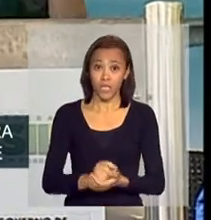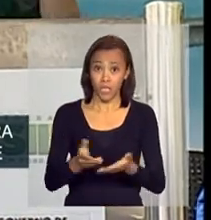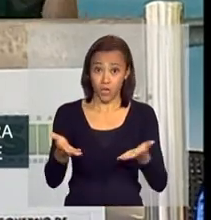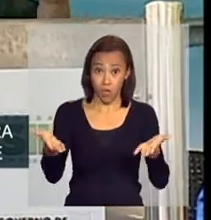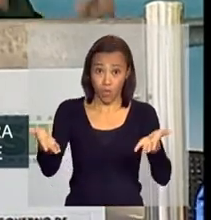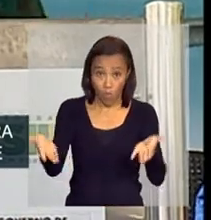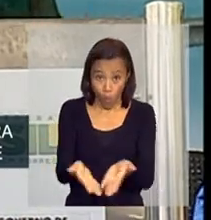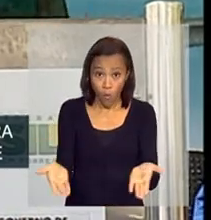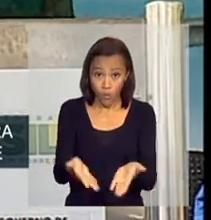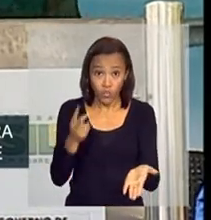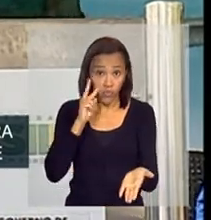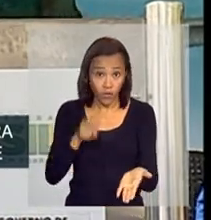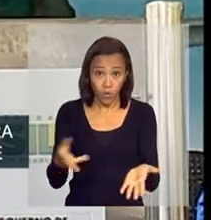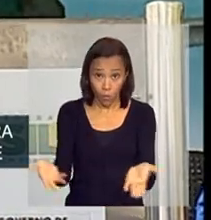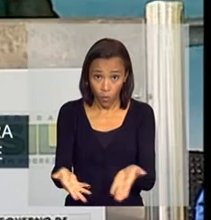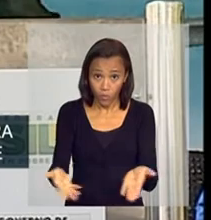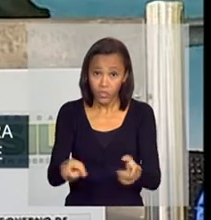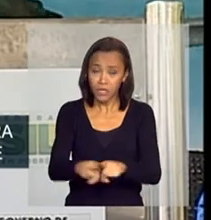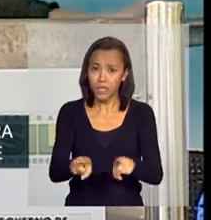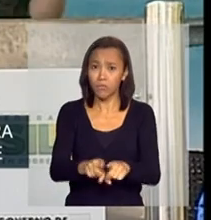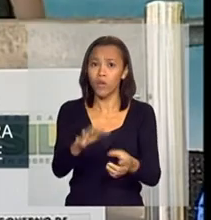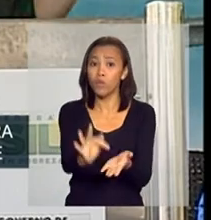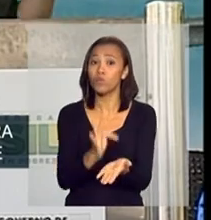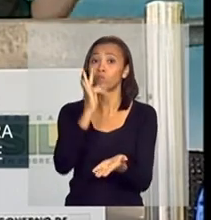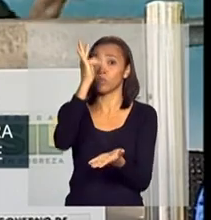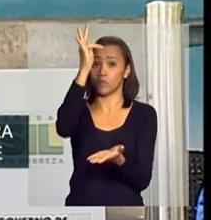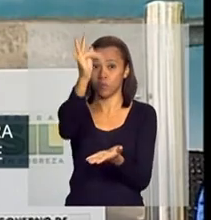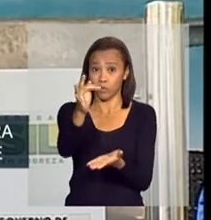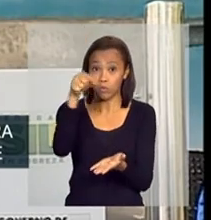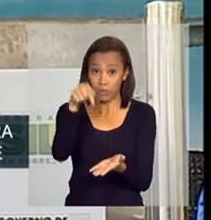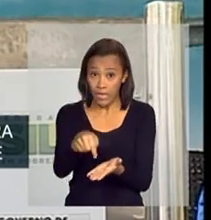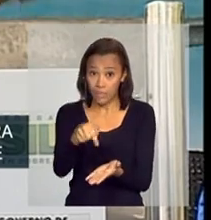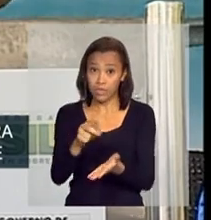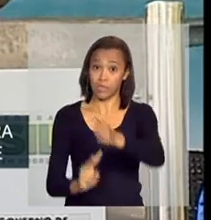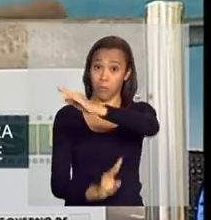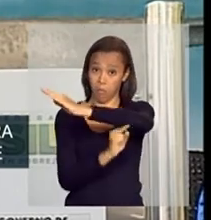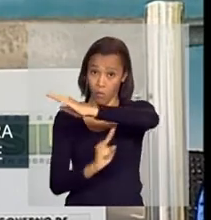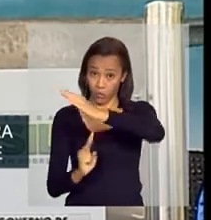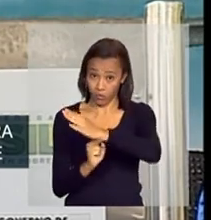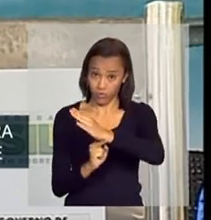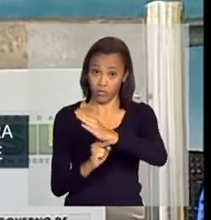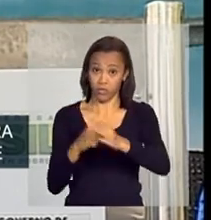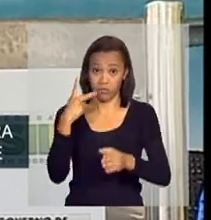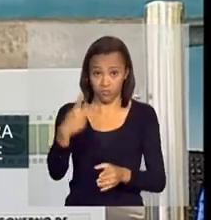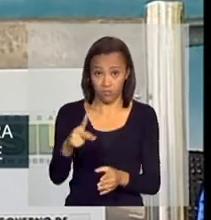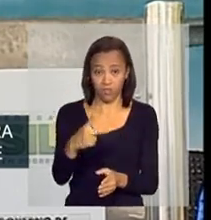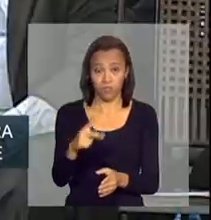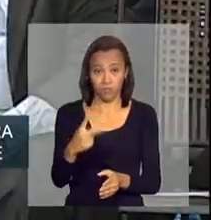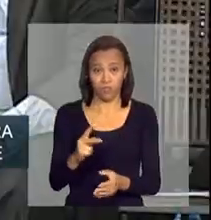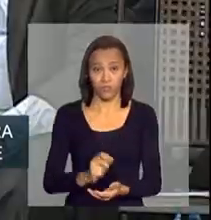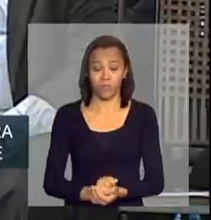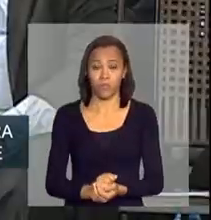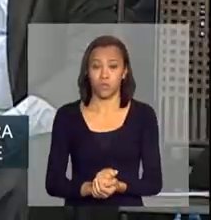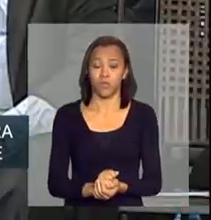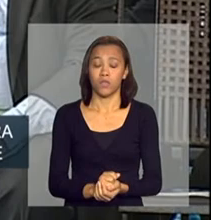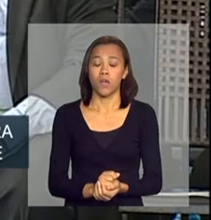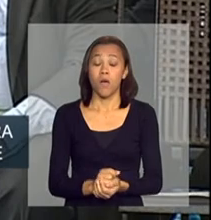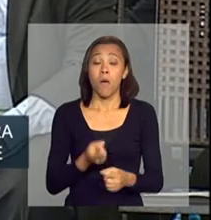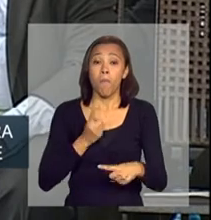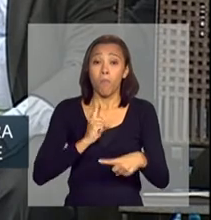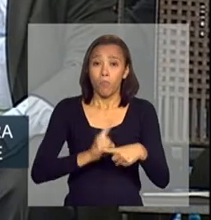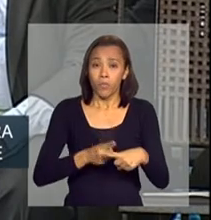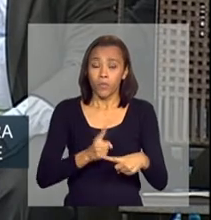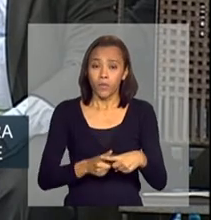presente, mas também de futuro, essa ponte lá no seu, nas suas despesas. Porque, de